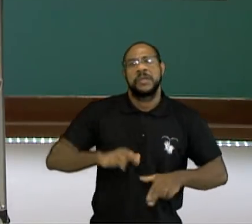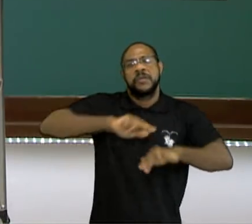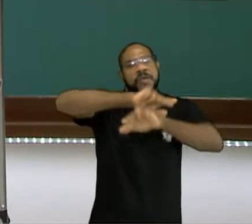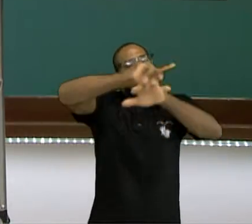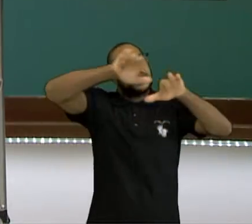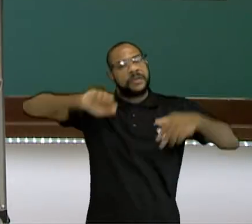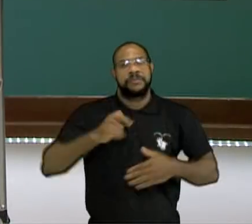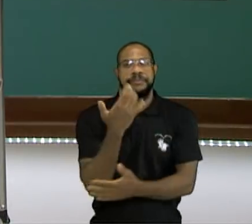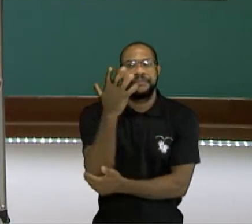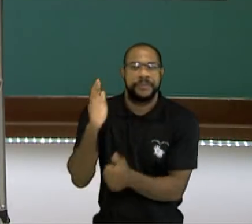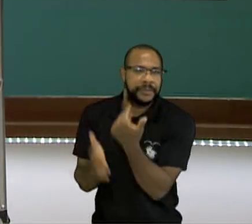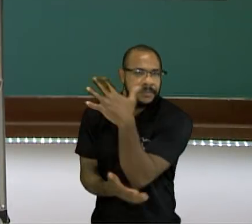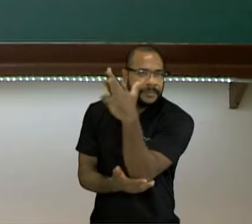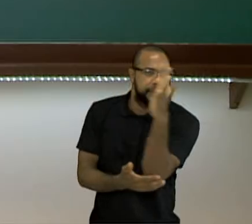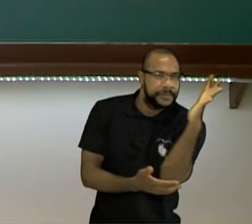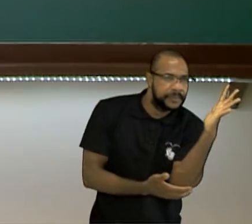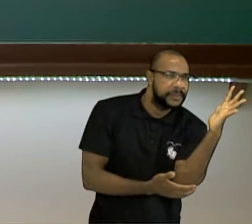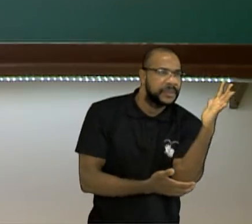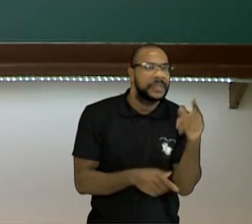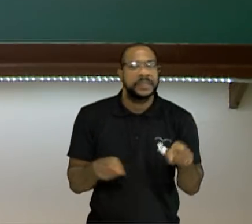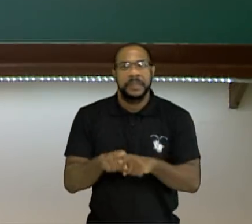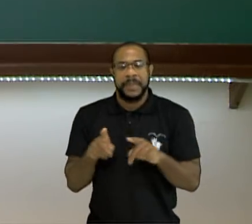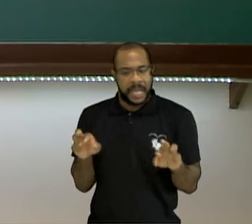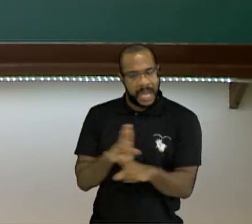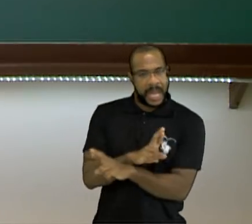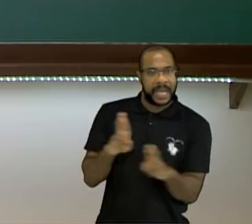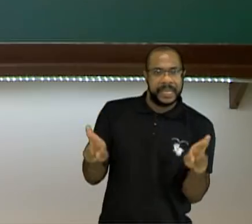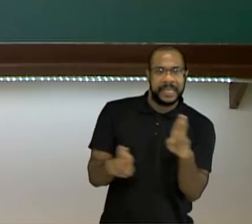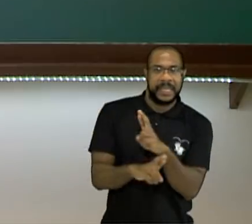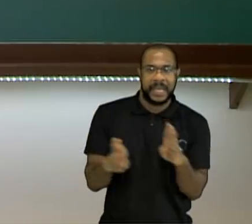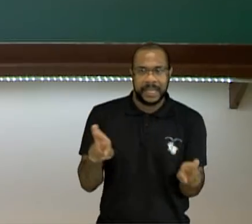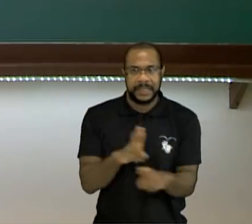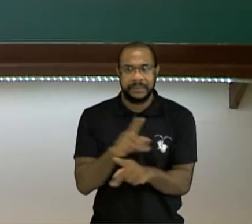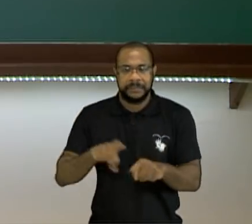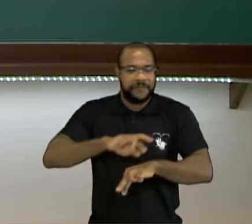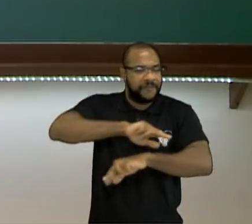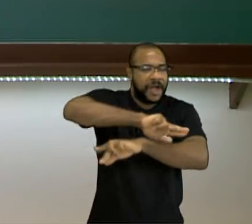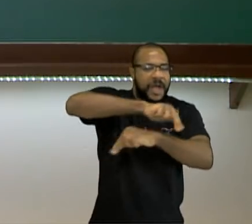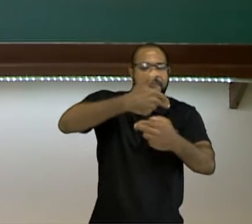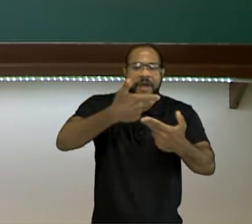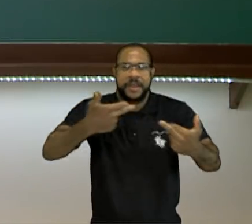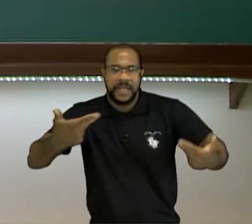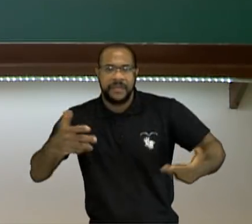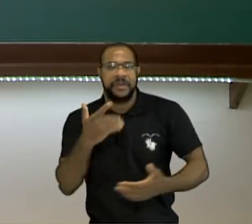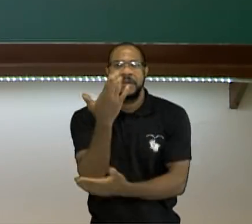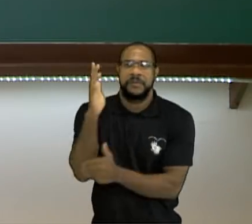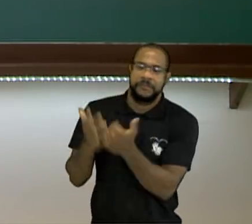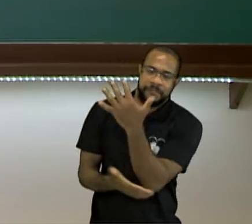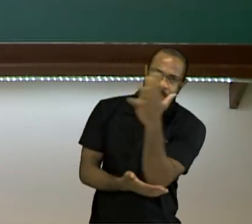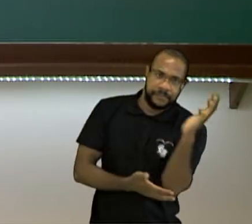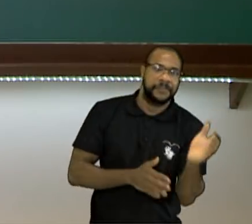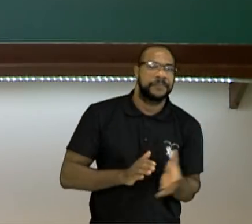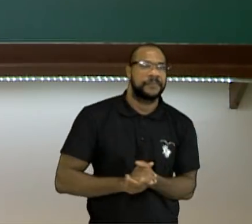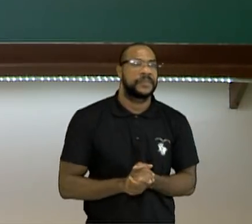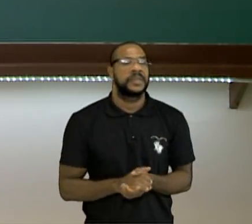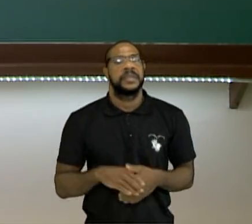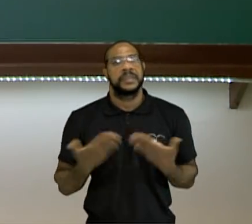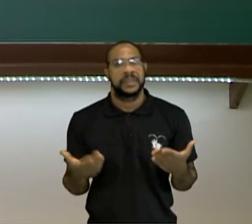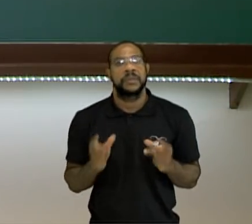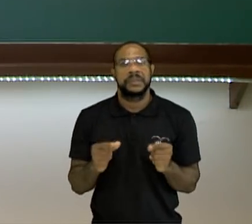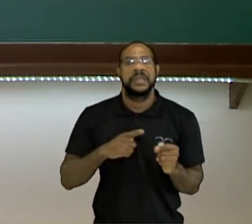de paisagens brasileiras e a relação da variedade de paisagens com as zonas térmicas. Então, o que tem a ver